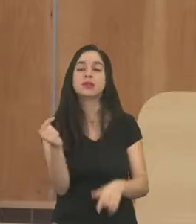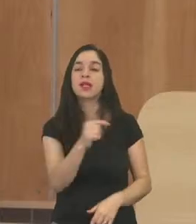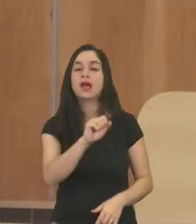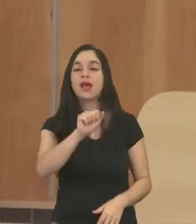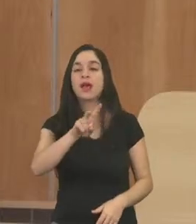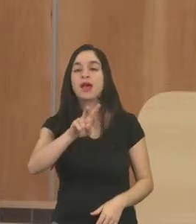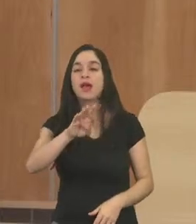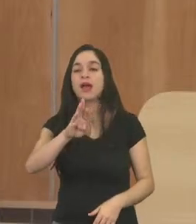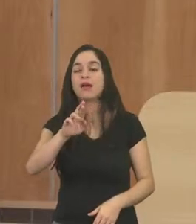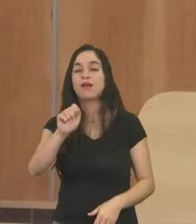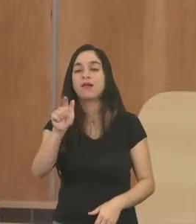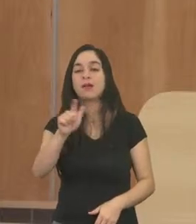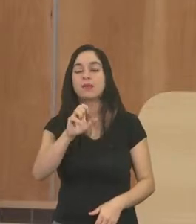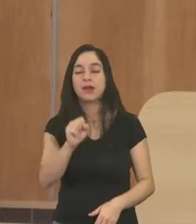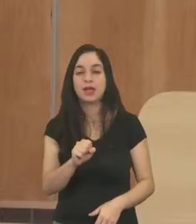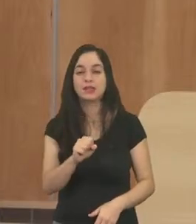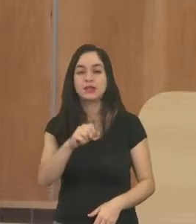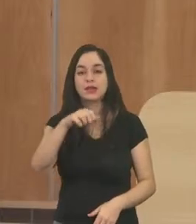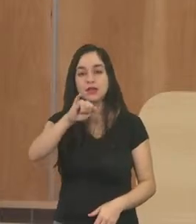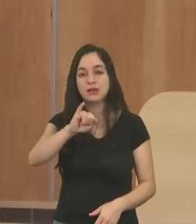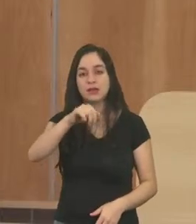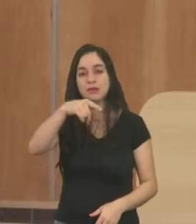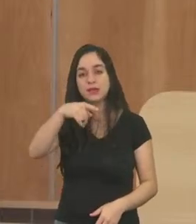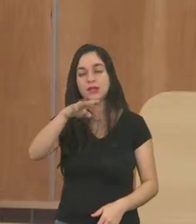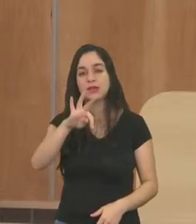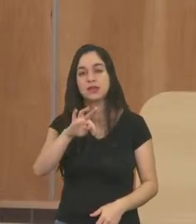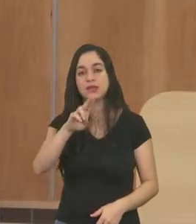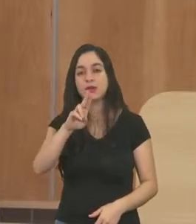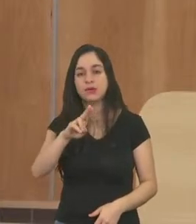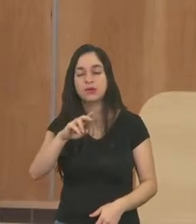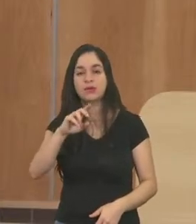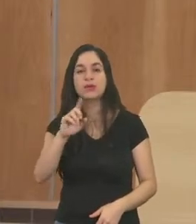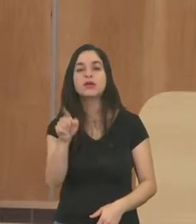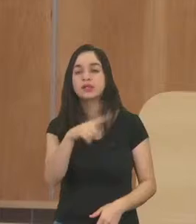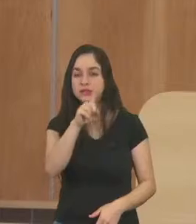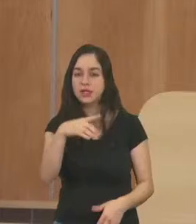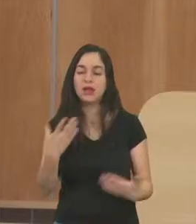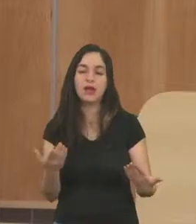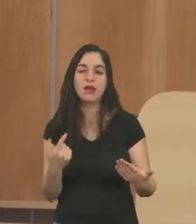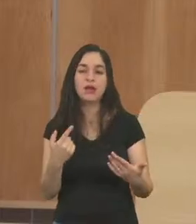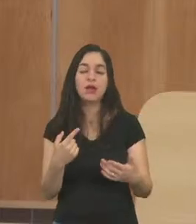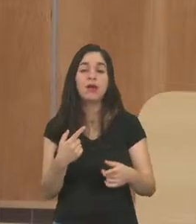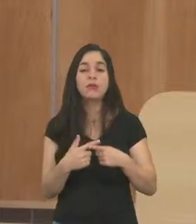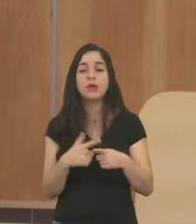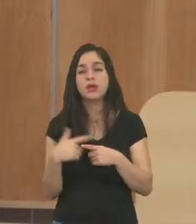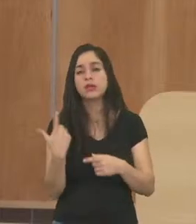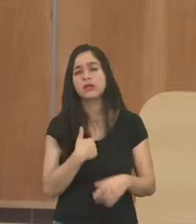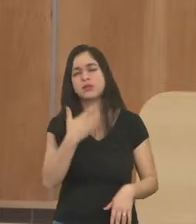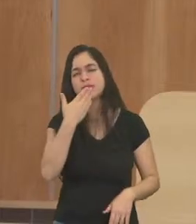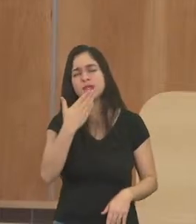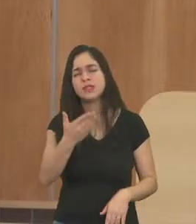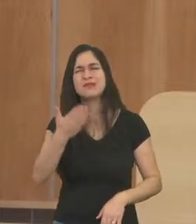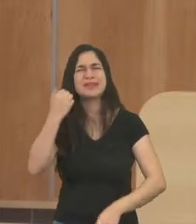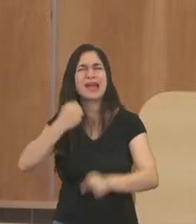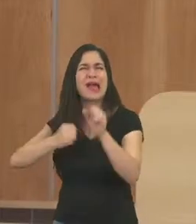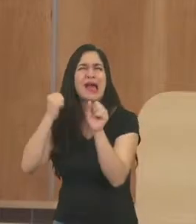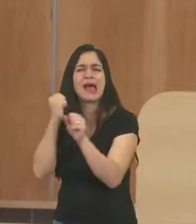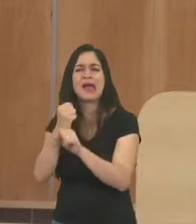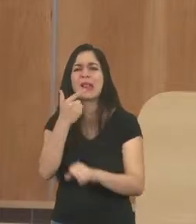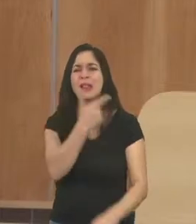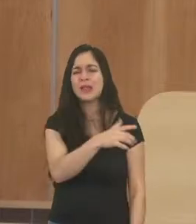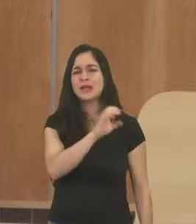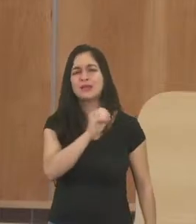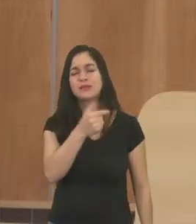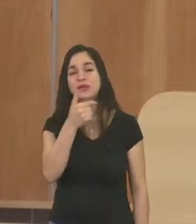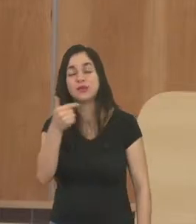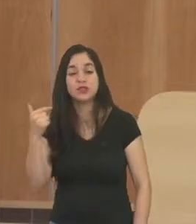de pagar o IPTU, isso é impossível da Câmara de Vereadores encaminhar? Nós estamos pedindo isso desde 2022, é o 4º